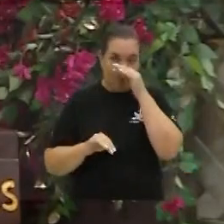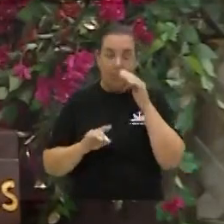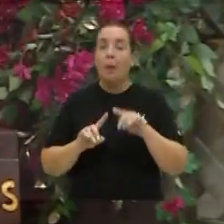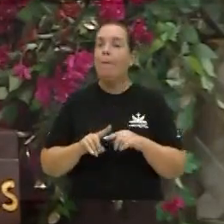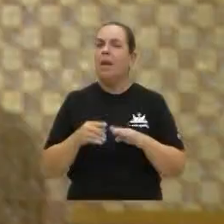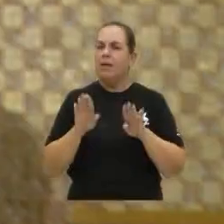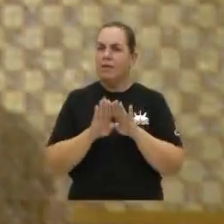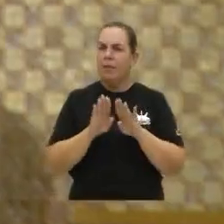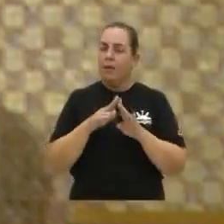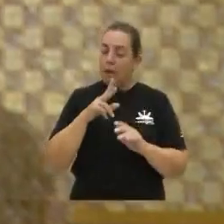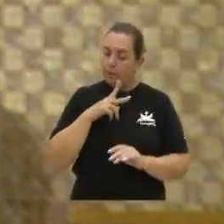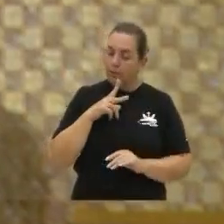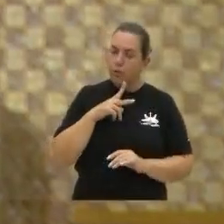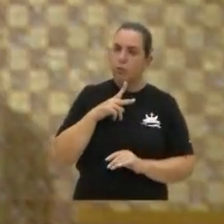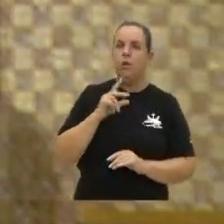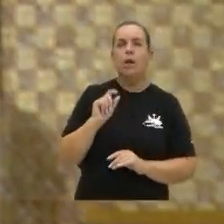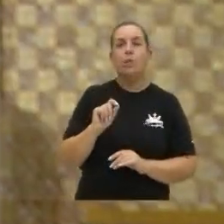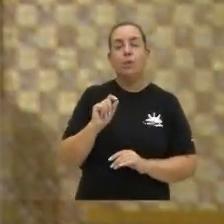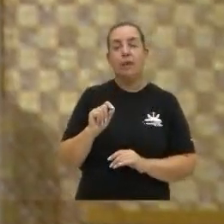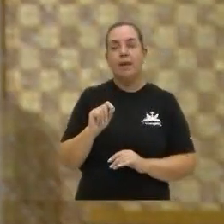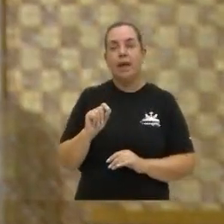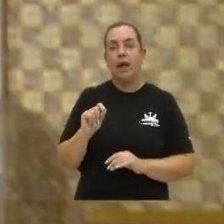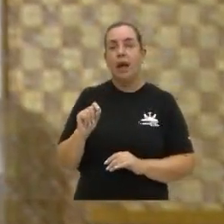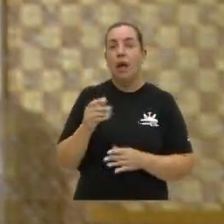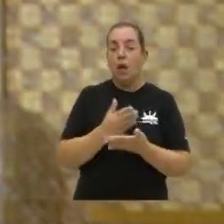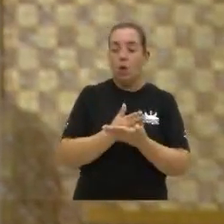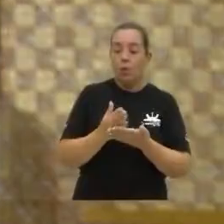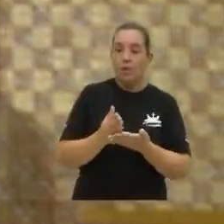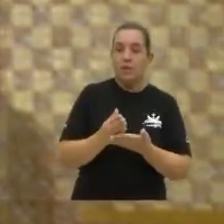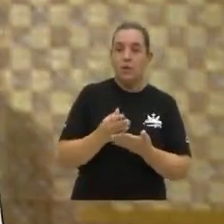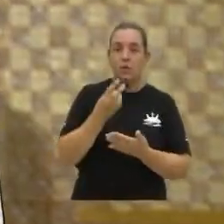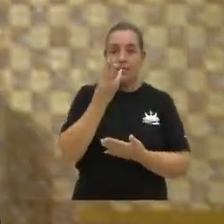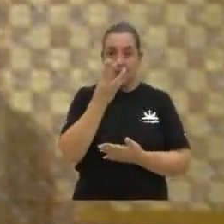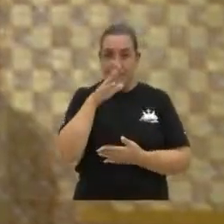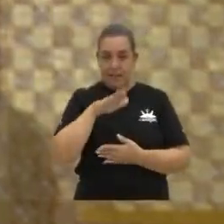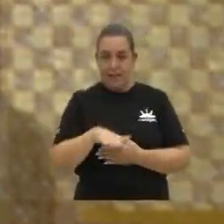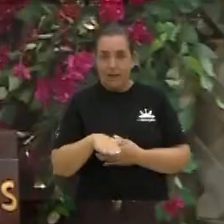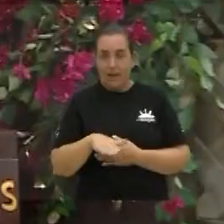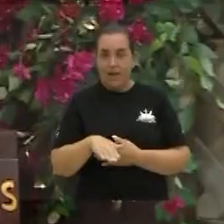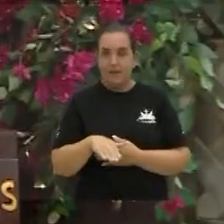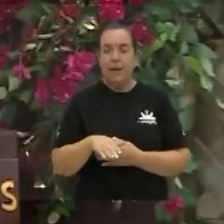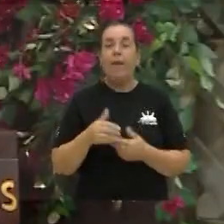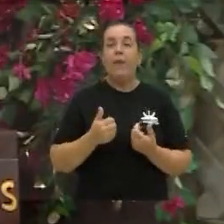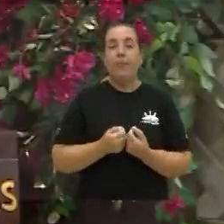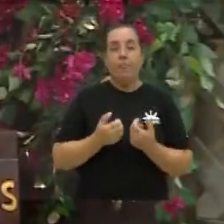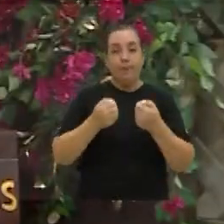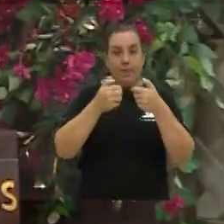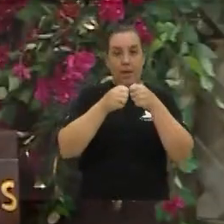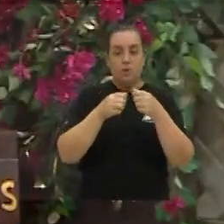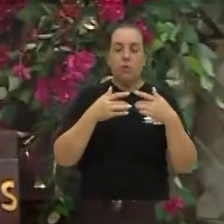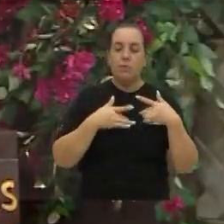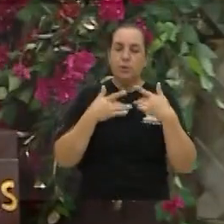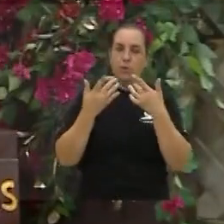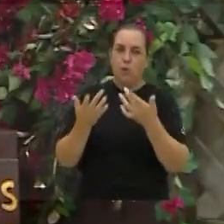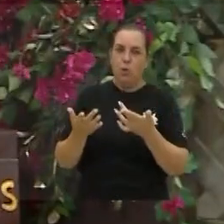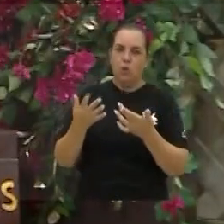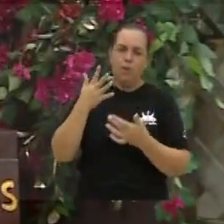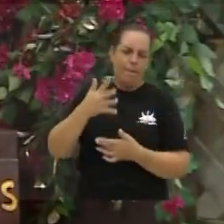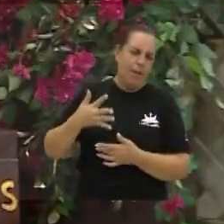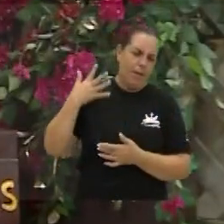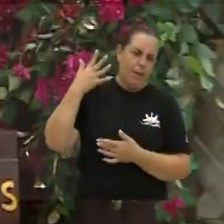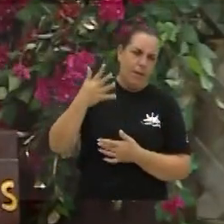de modo particular, a partir das 3 eu vou desenvolver o Terço da Misericórdia,